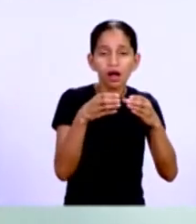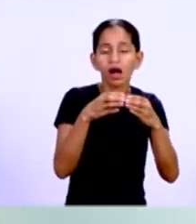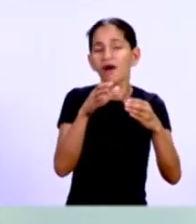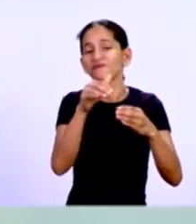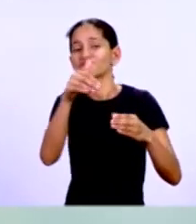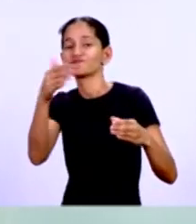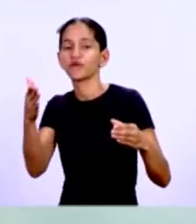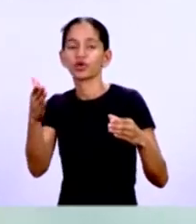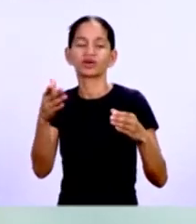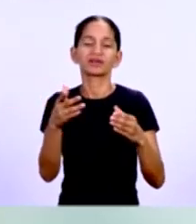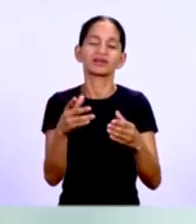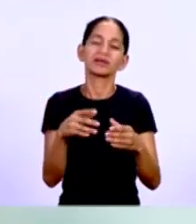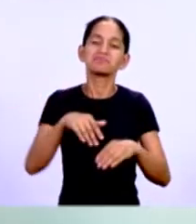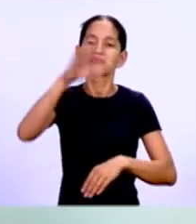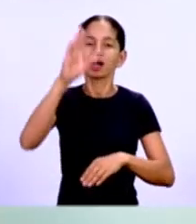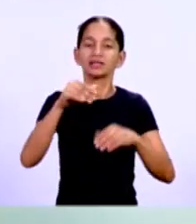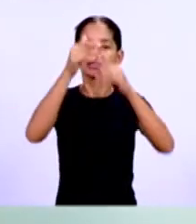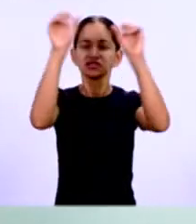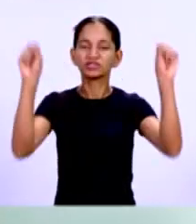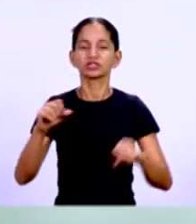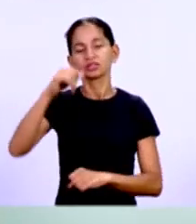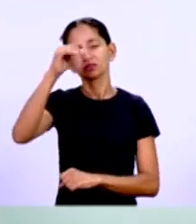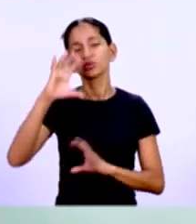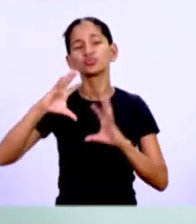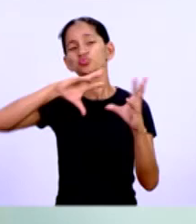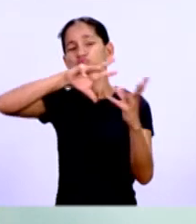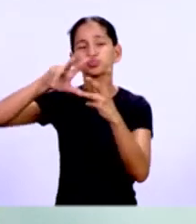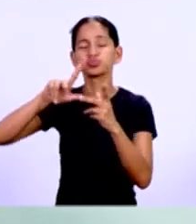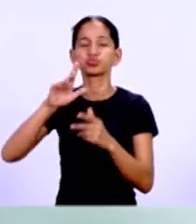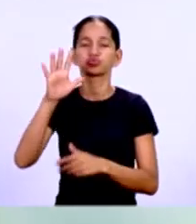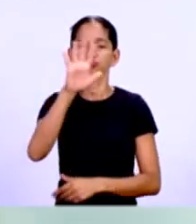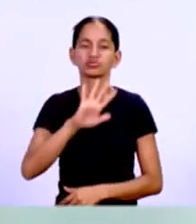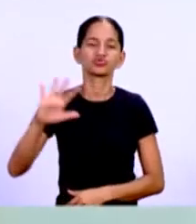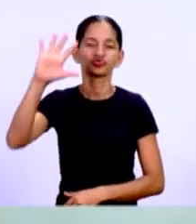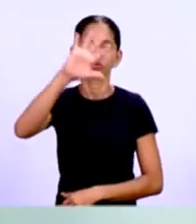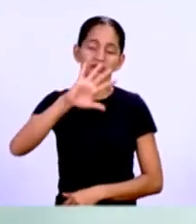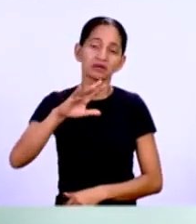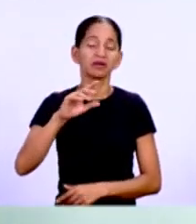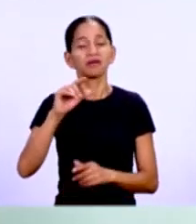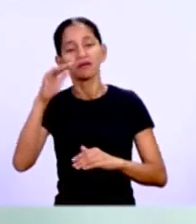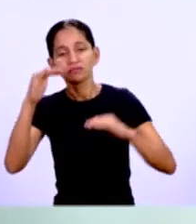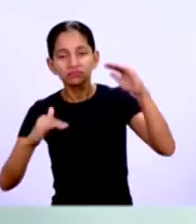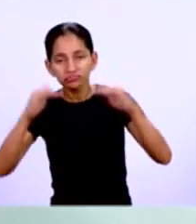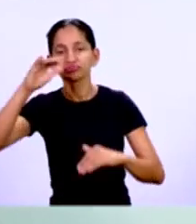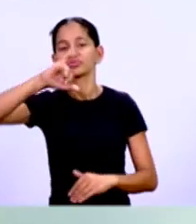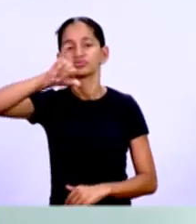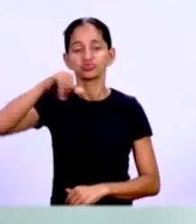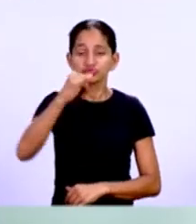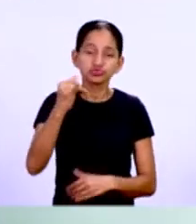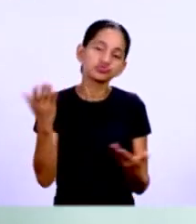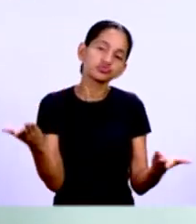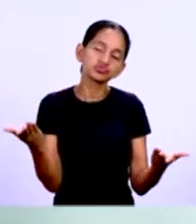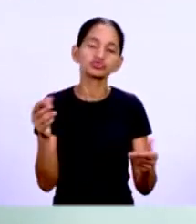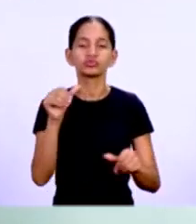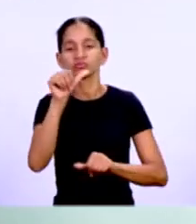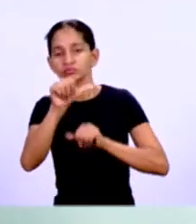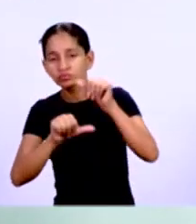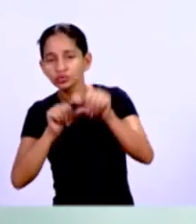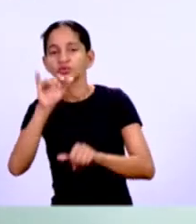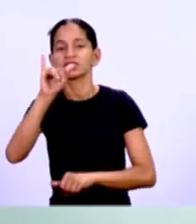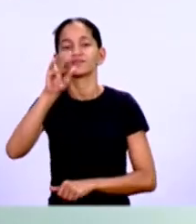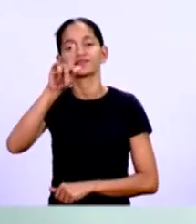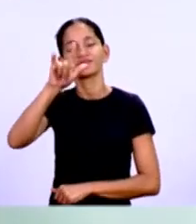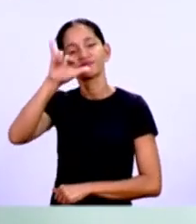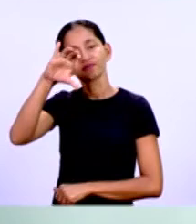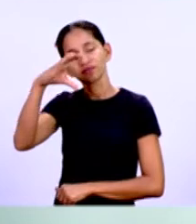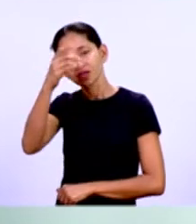uma questão sistemática, vai afetar todo um sistema, por exemplo, a alta da taxa de juros, a mudança no nível de inflação